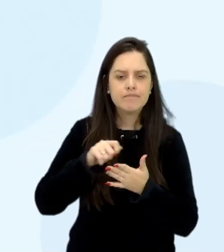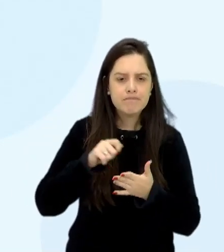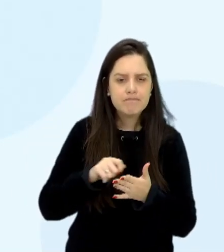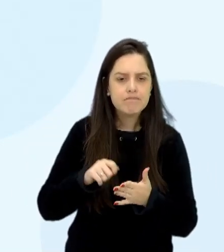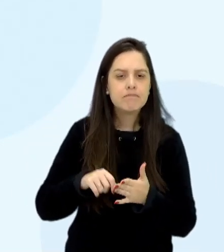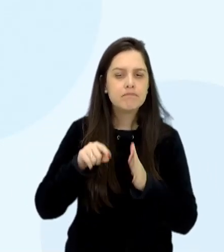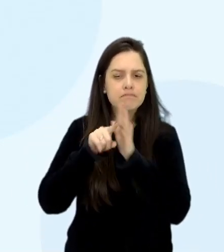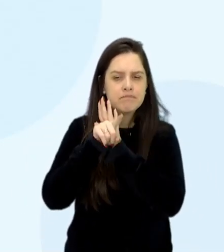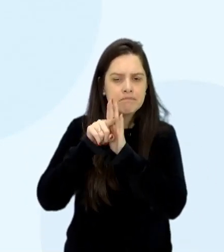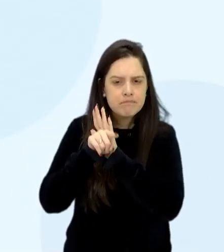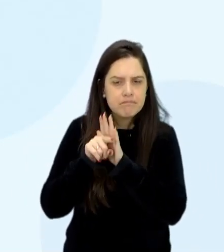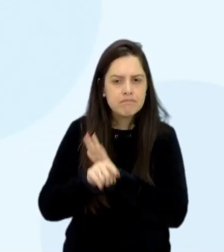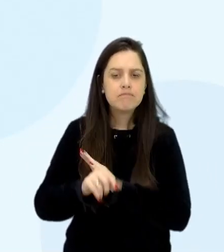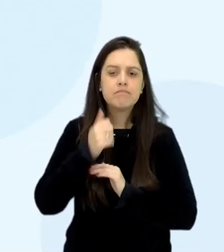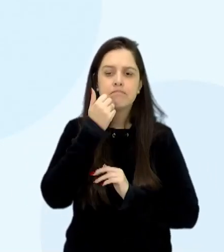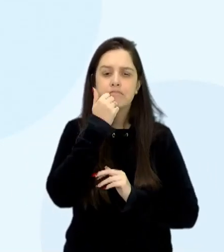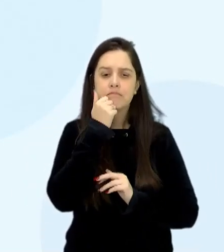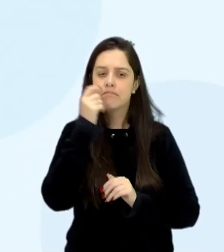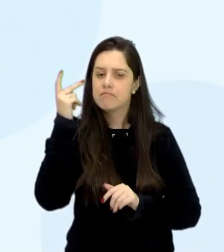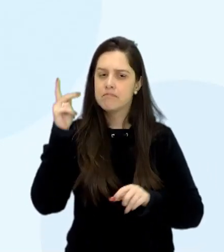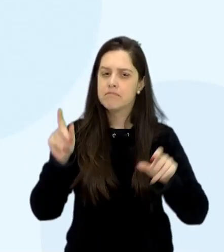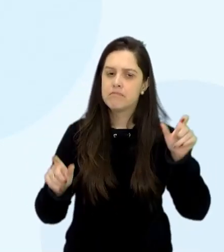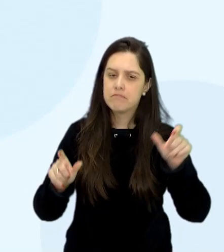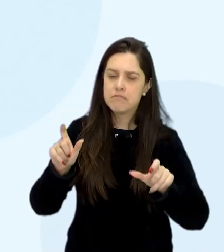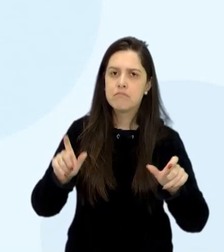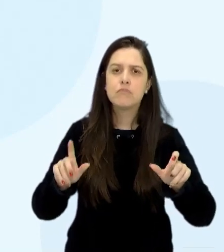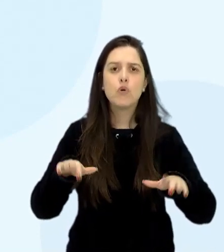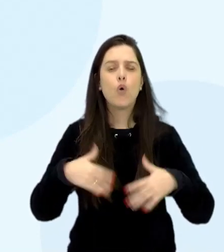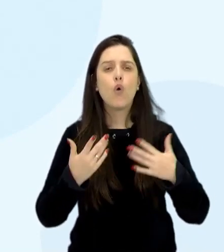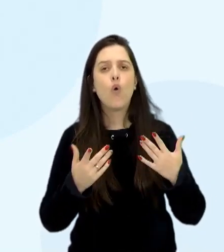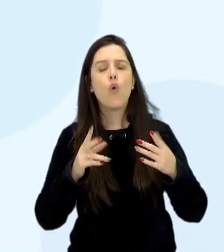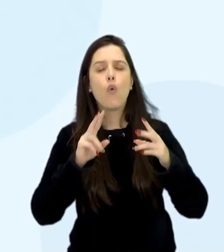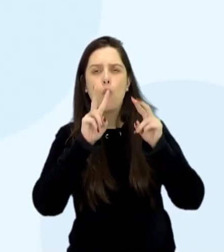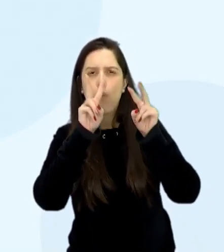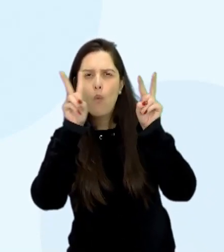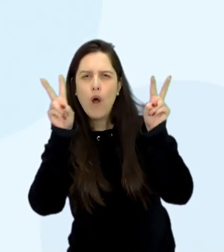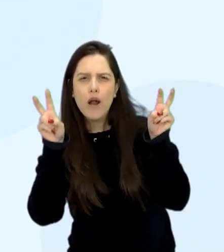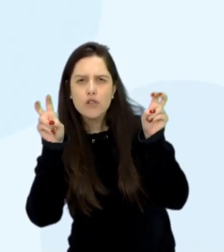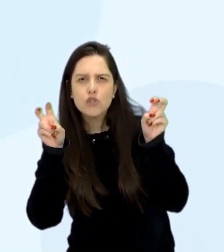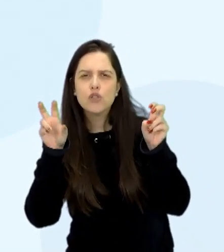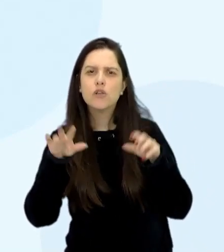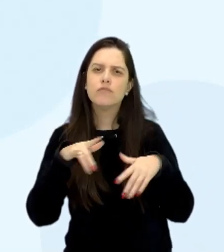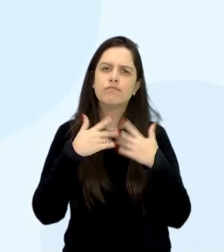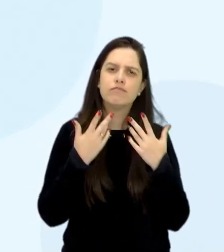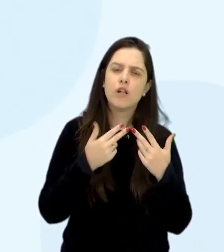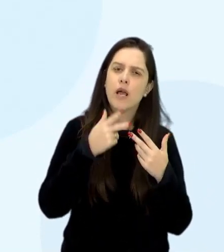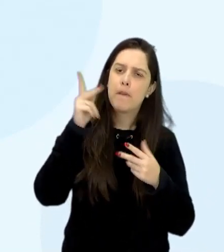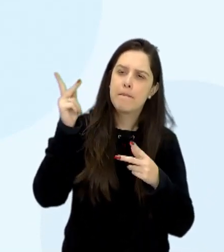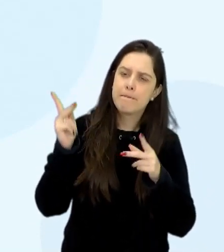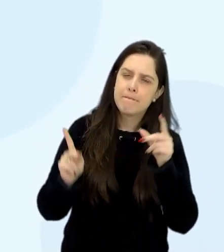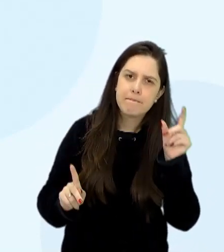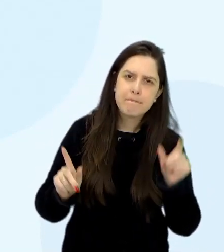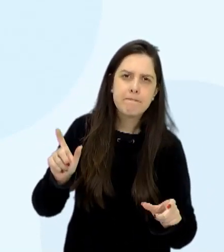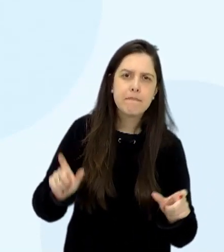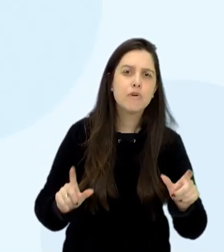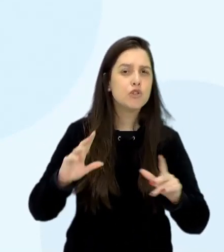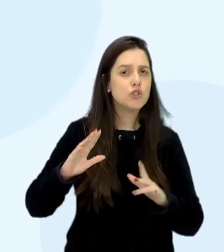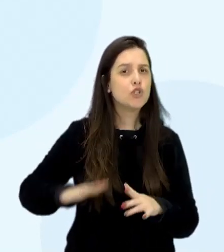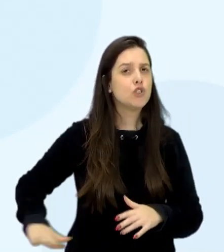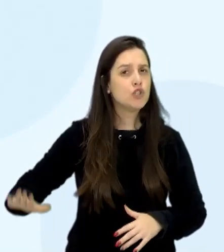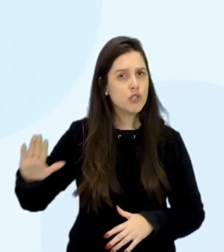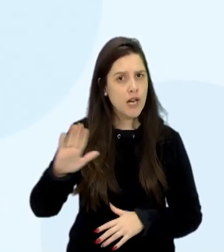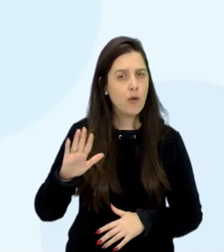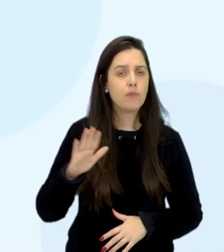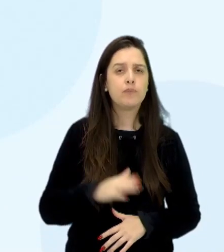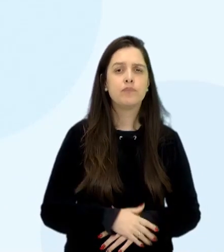para o público. Mas o público-alvo, normalmente, o artigo de divulgação científica é a população de modo geral.